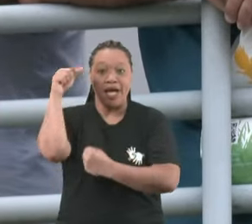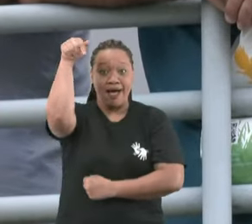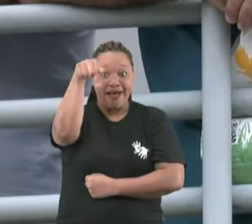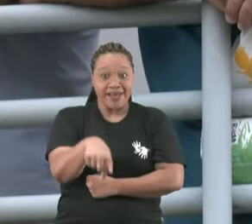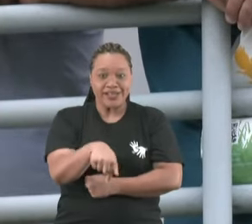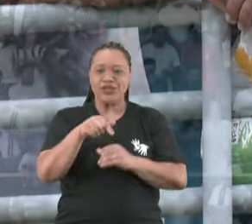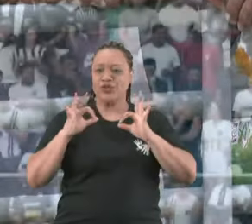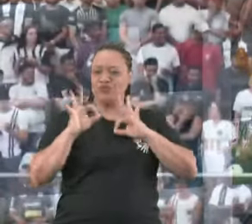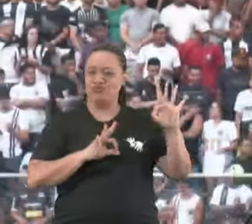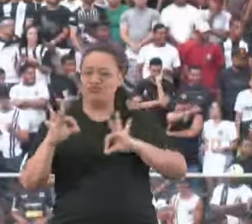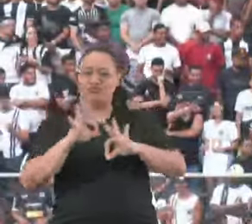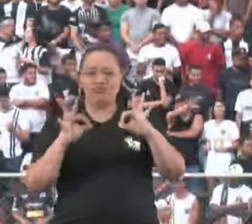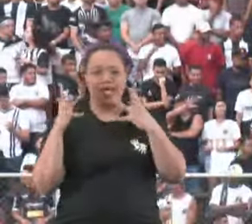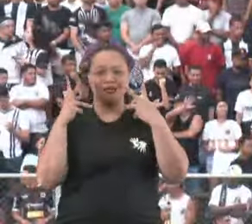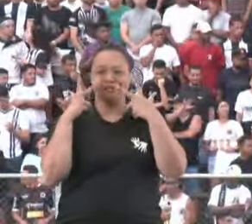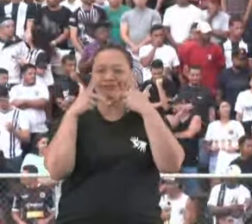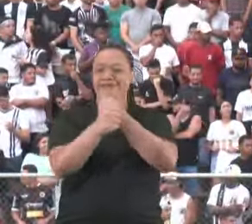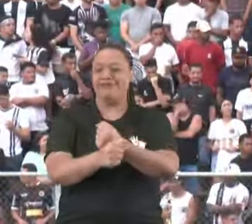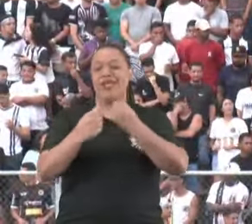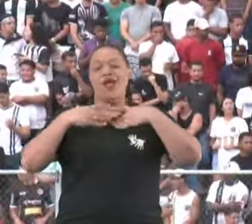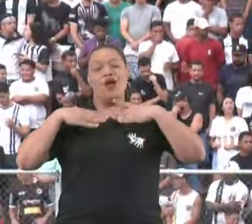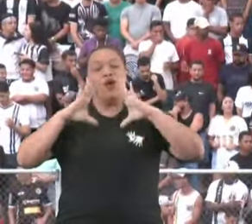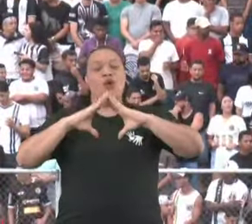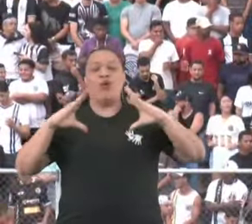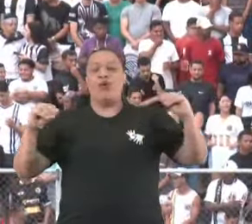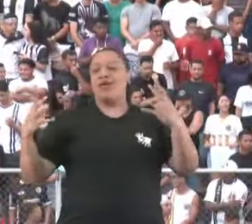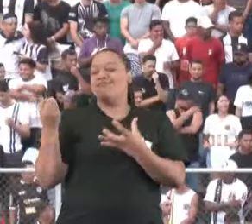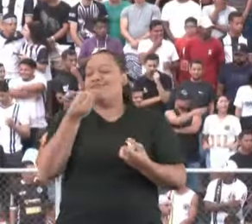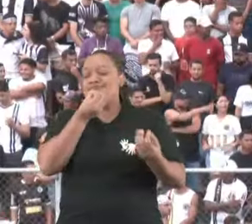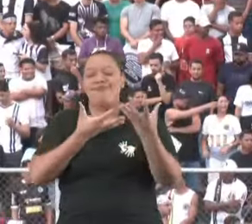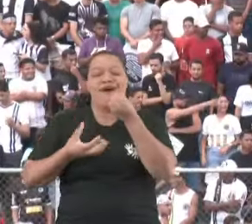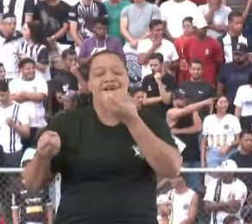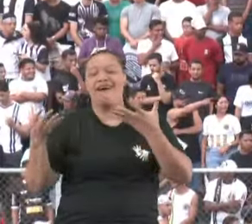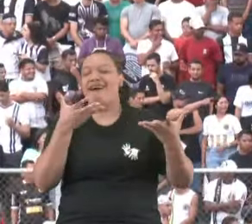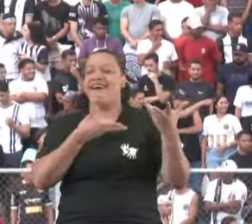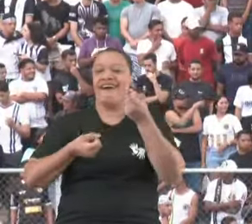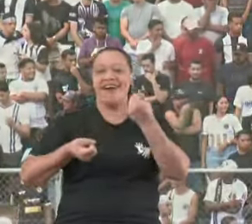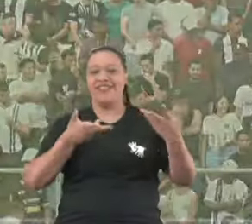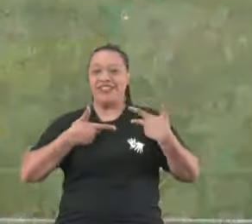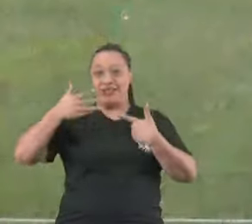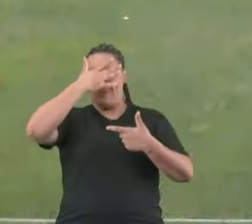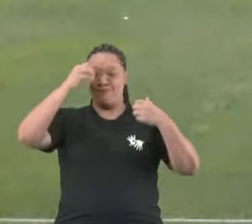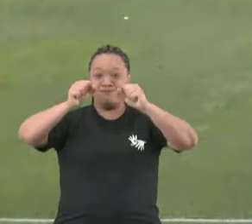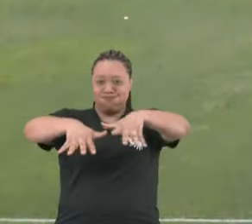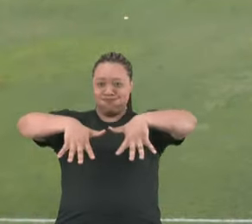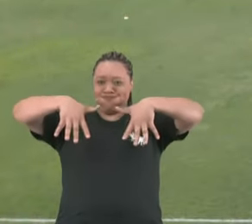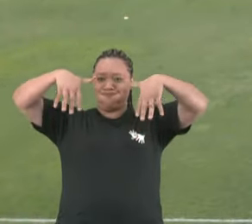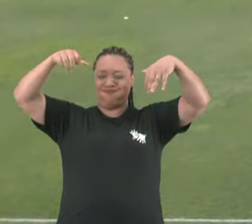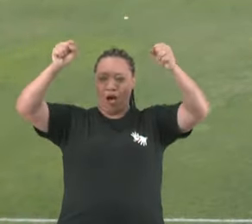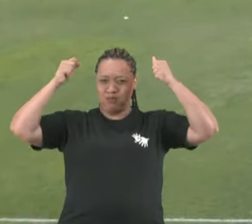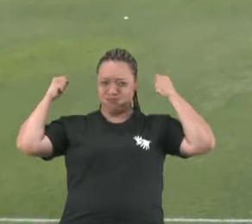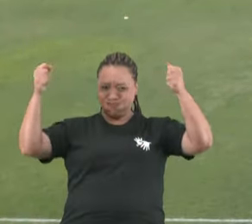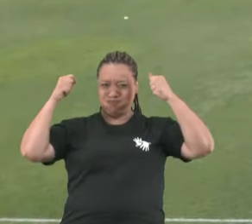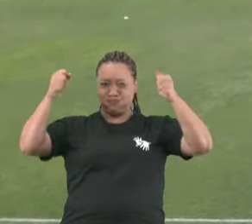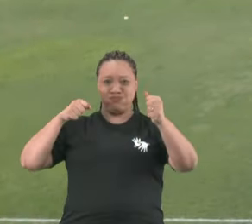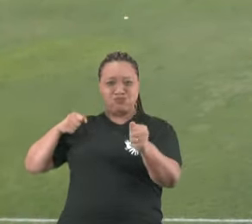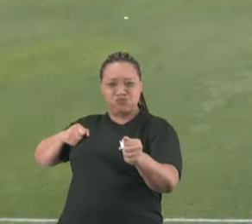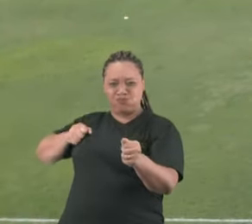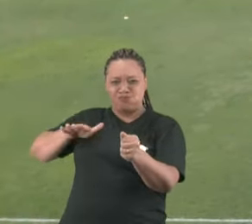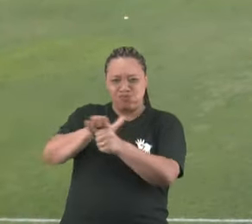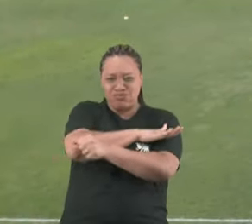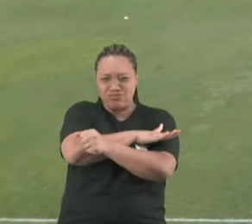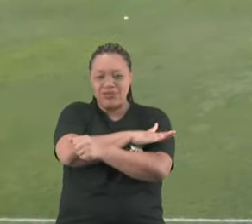Mata Fonseca, um clima muito gostoso de se ver, estádio praticamente tomado, praticamente lotado e